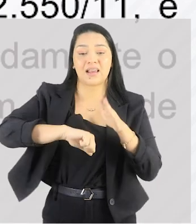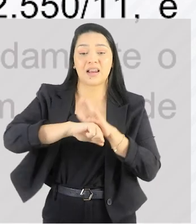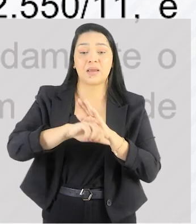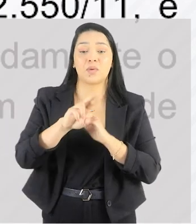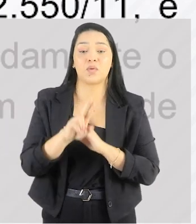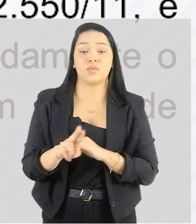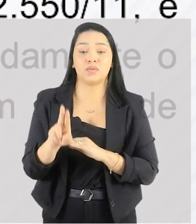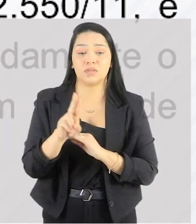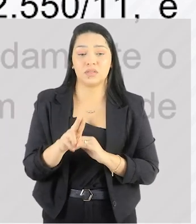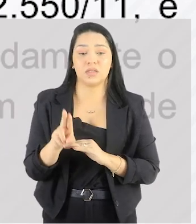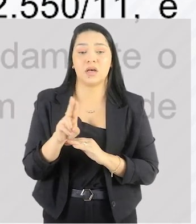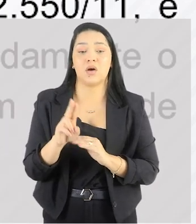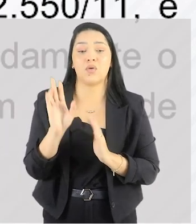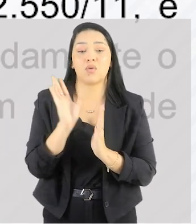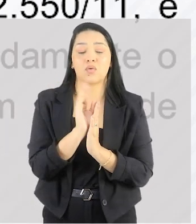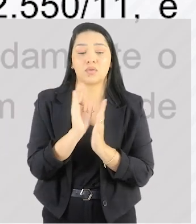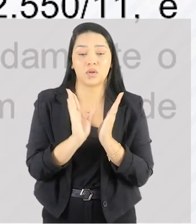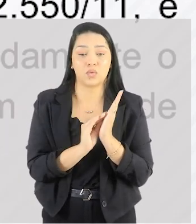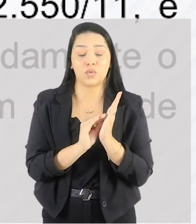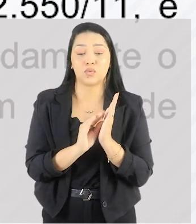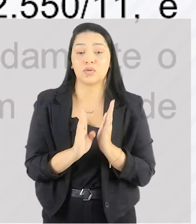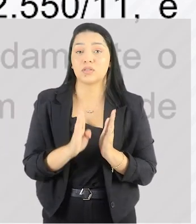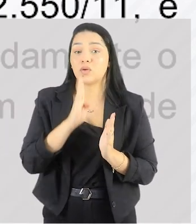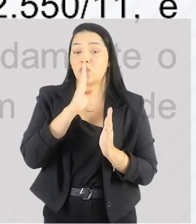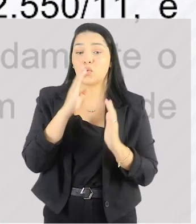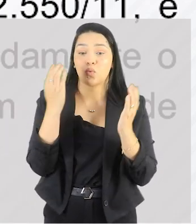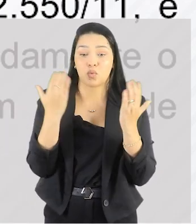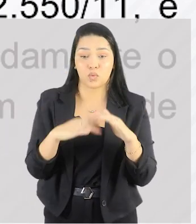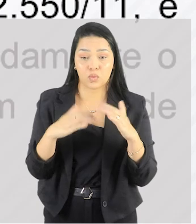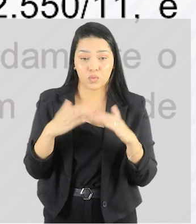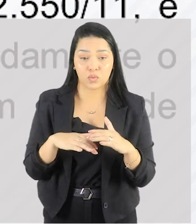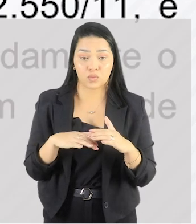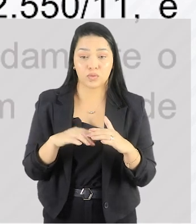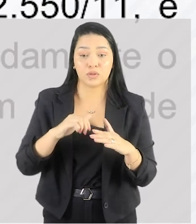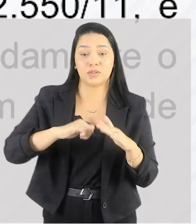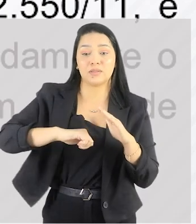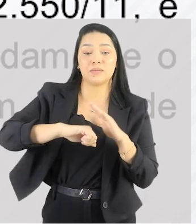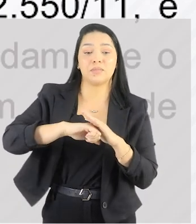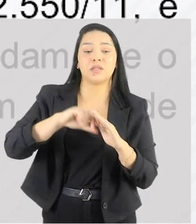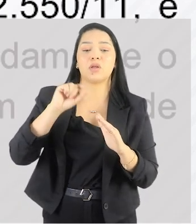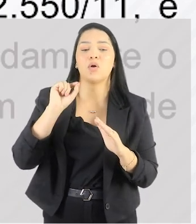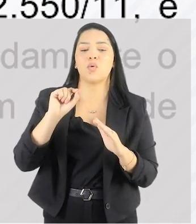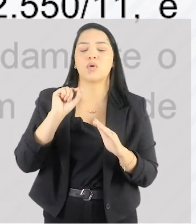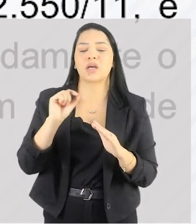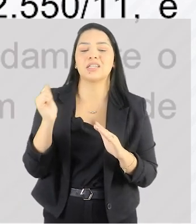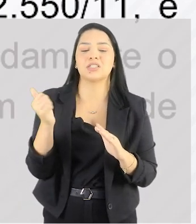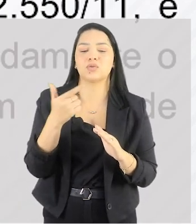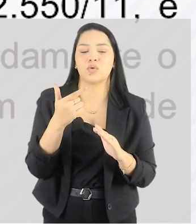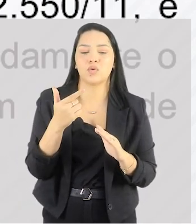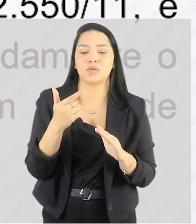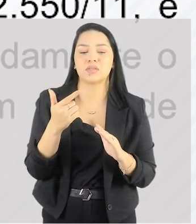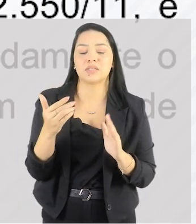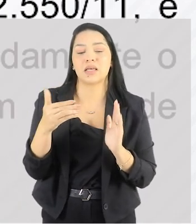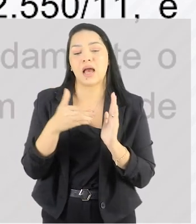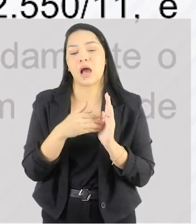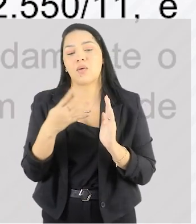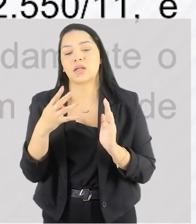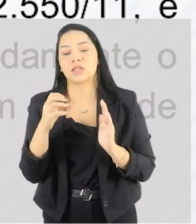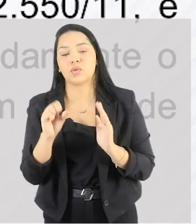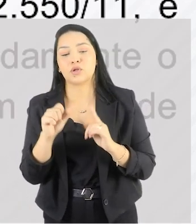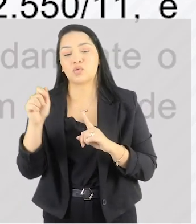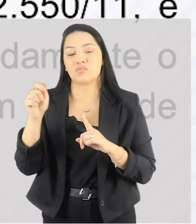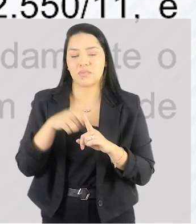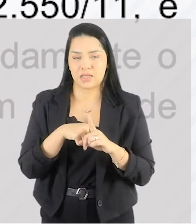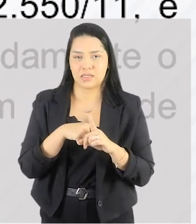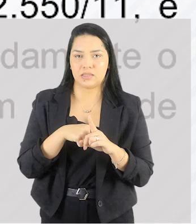12.550 de 2011, é considerado crime utilizar ou divulgar indevidamente